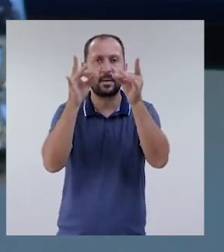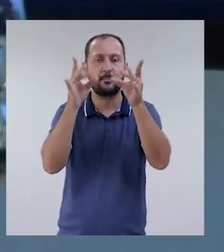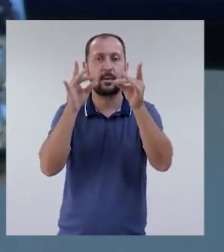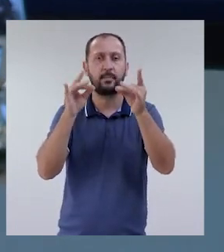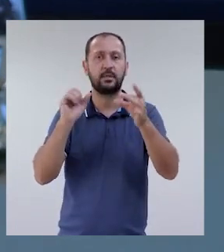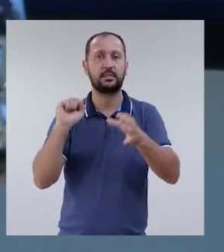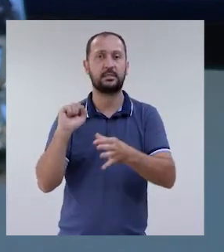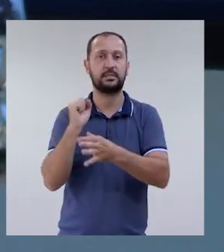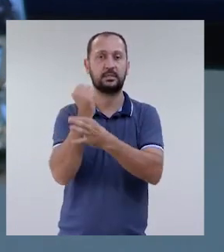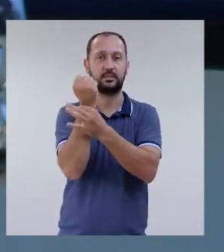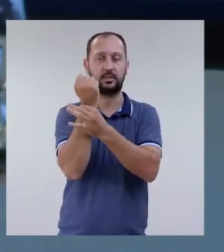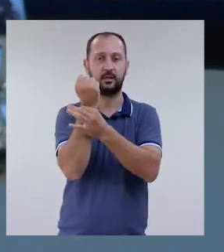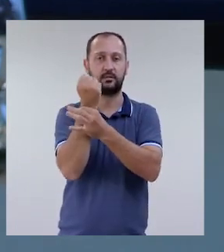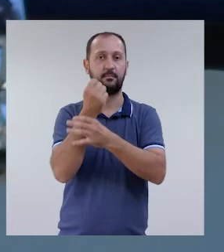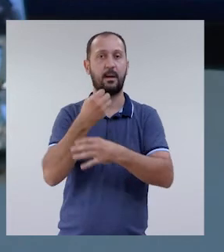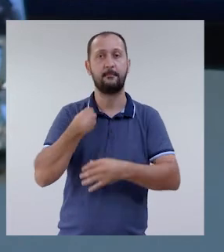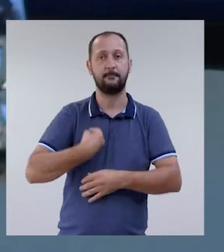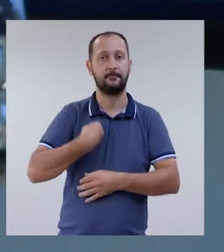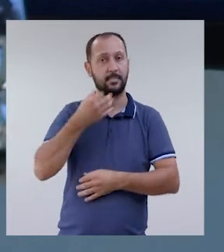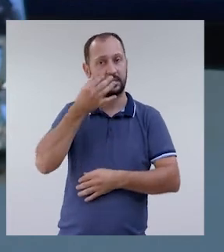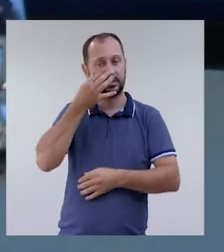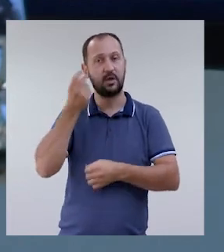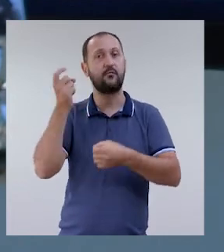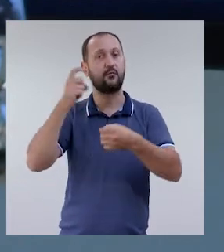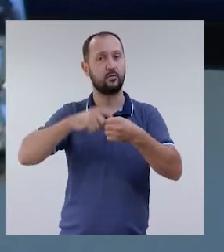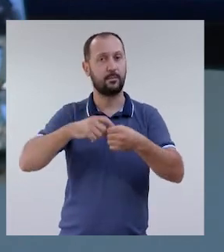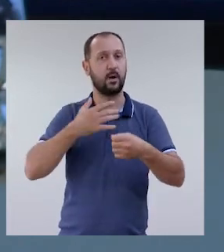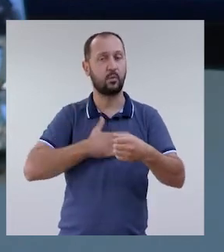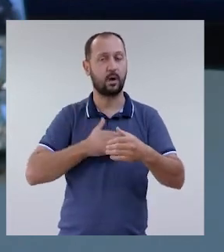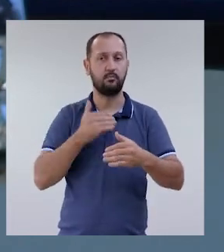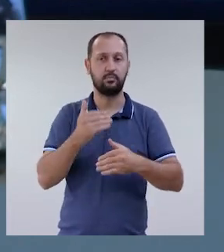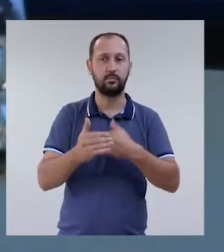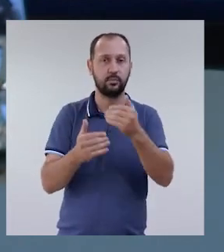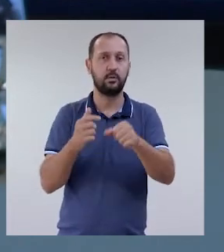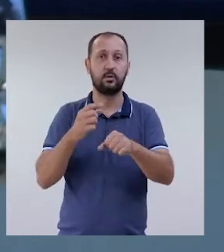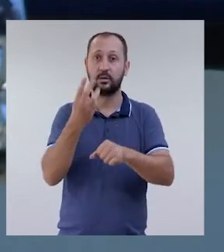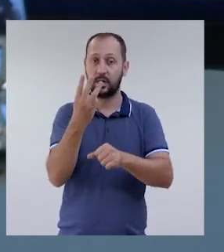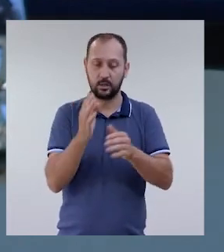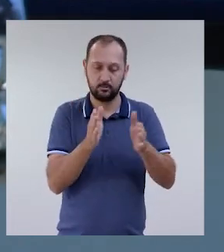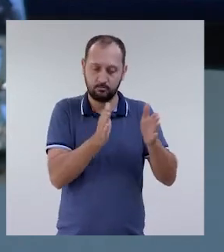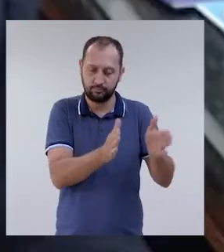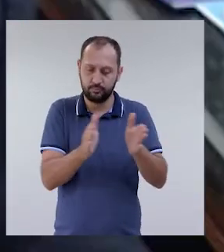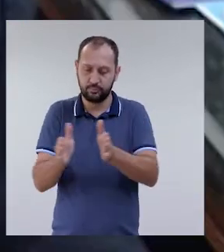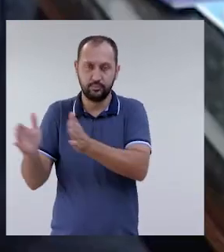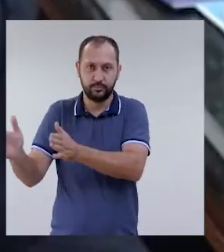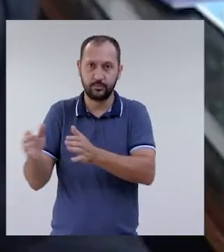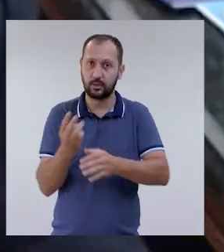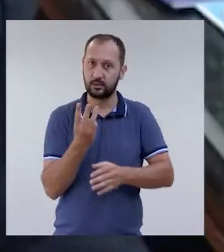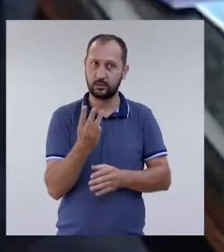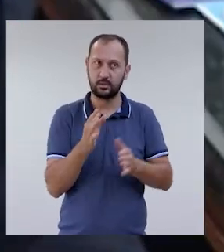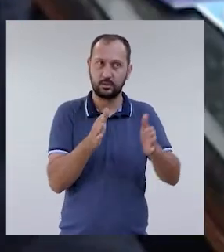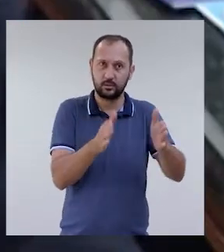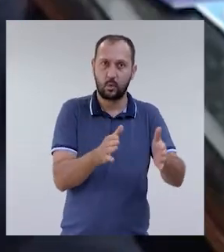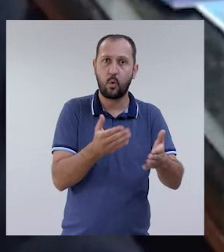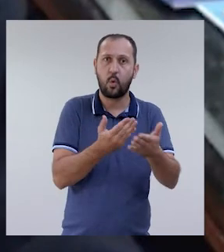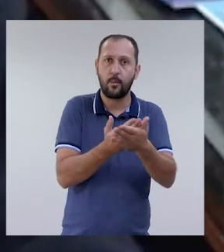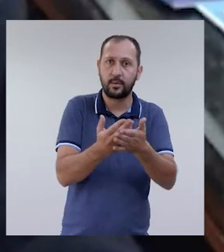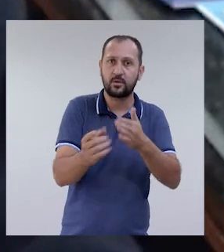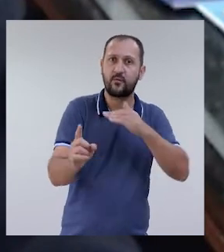de segurança para o retorno presencial, gradativo, né, em 3 fases, iniciando